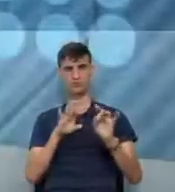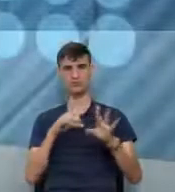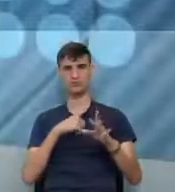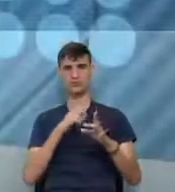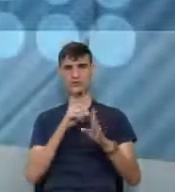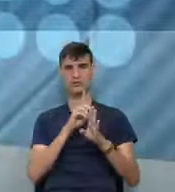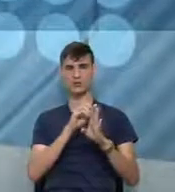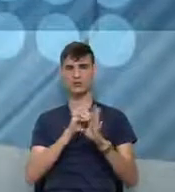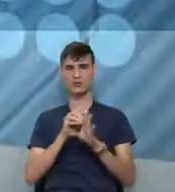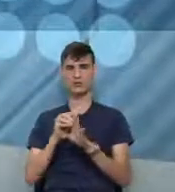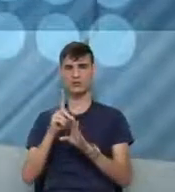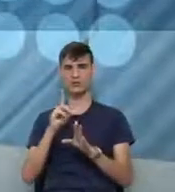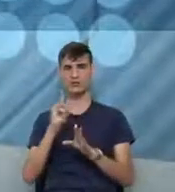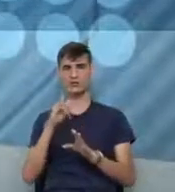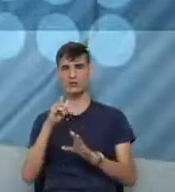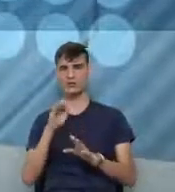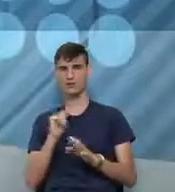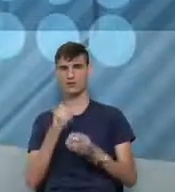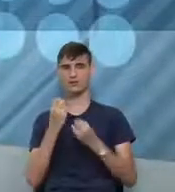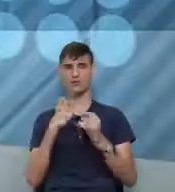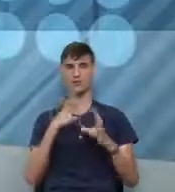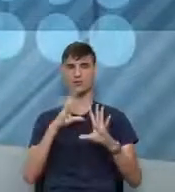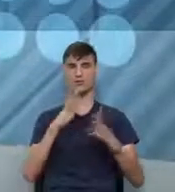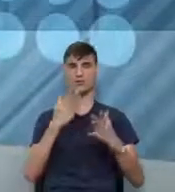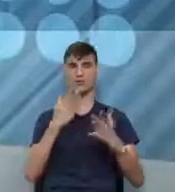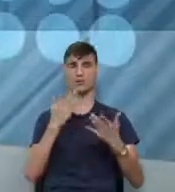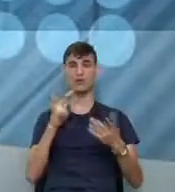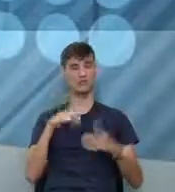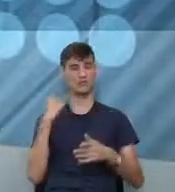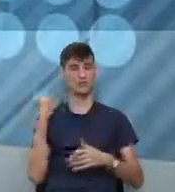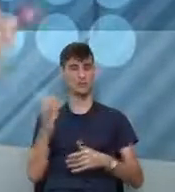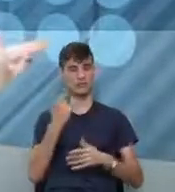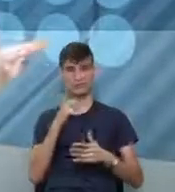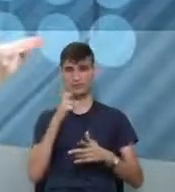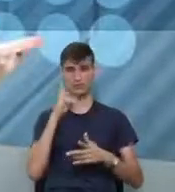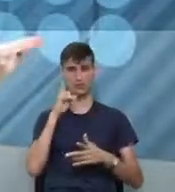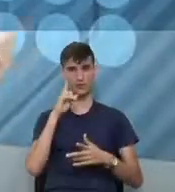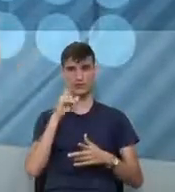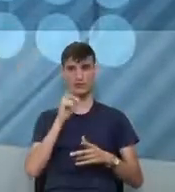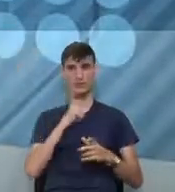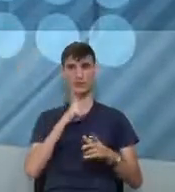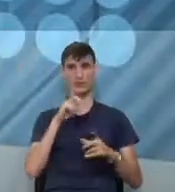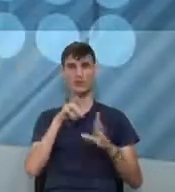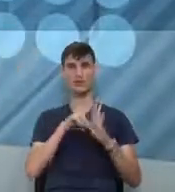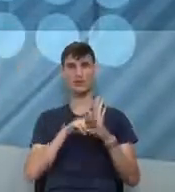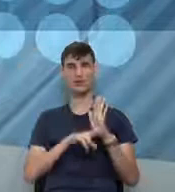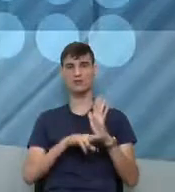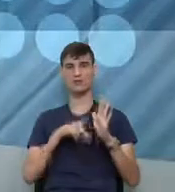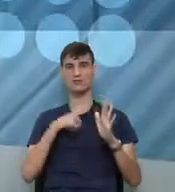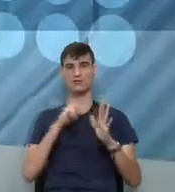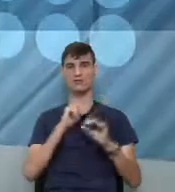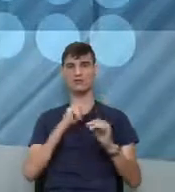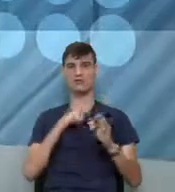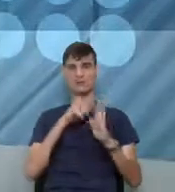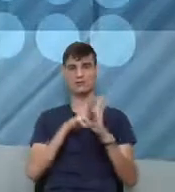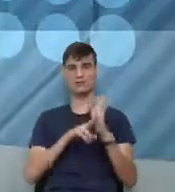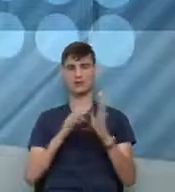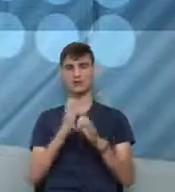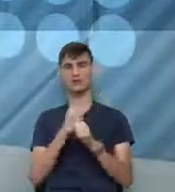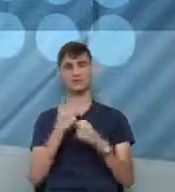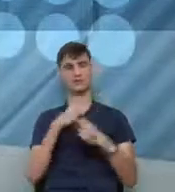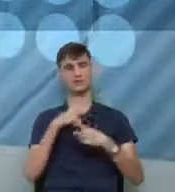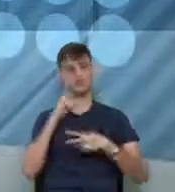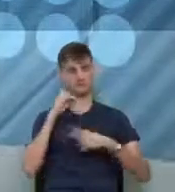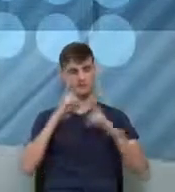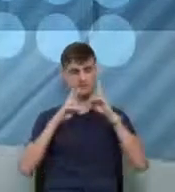têm derivadas e como que a gente pode resolvê-las. Importantíssimo, não lembro regra da cadeia, professora, não lembro regra da soma. Tem